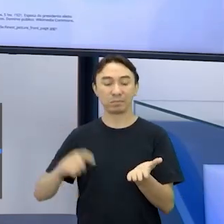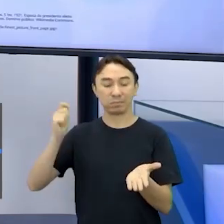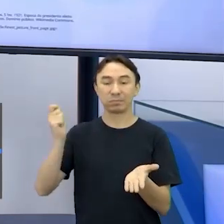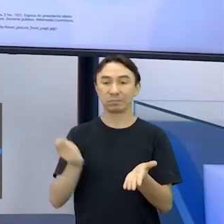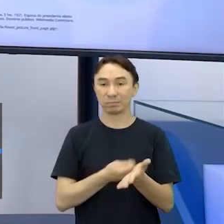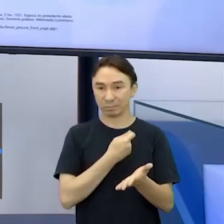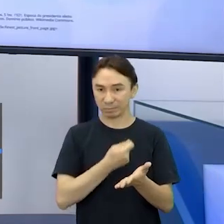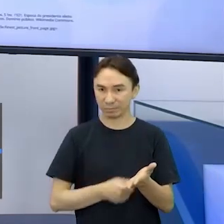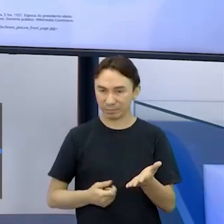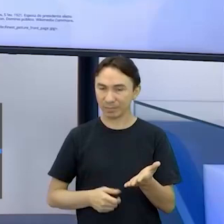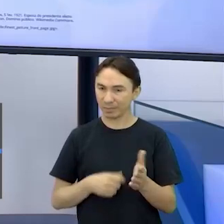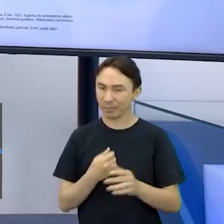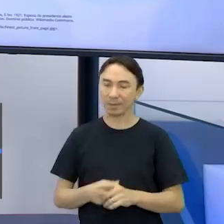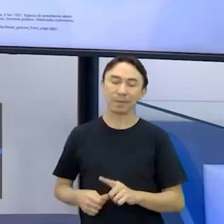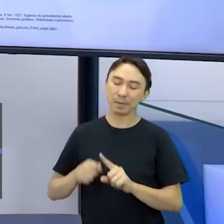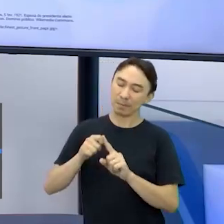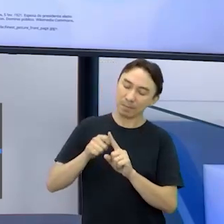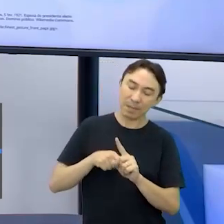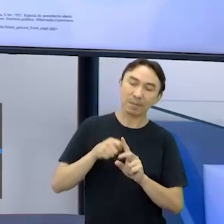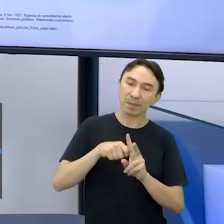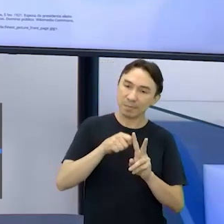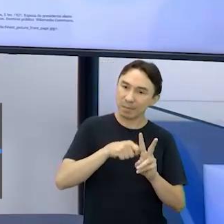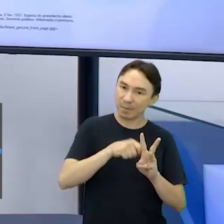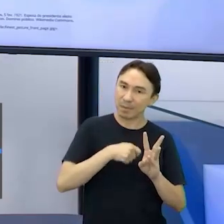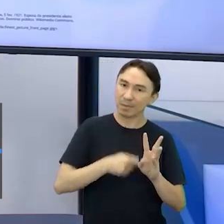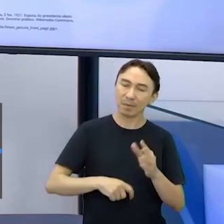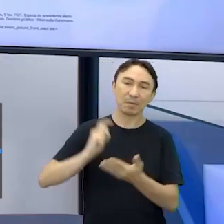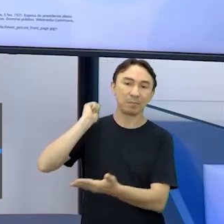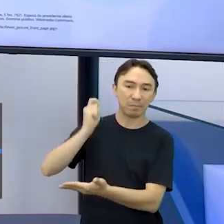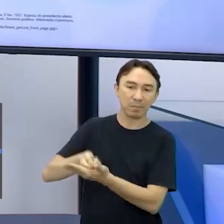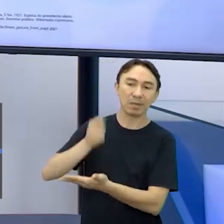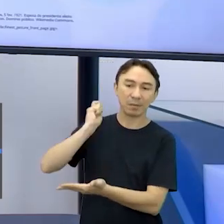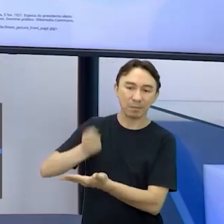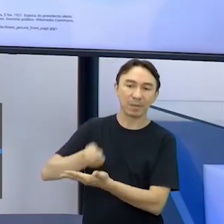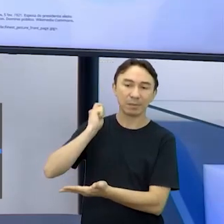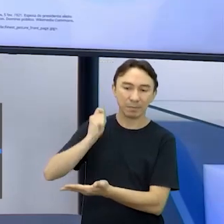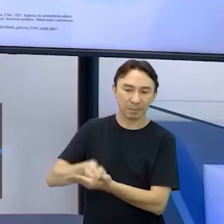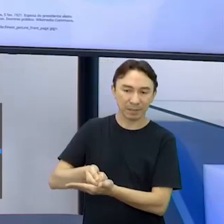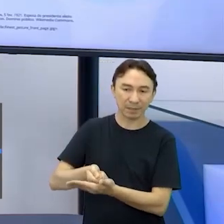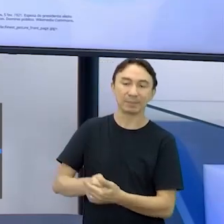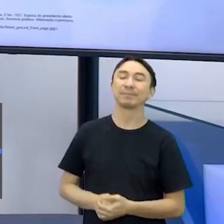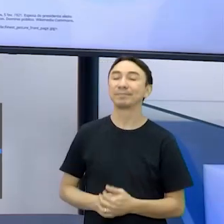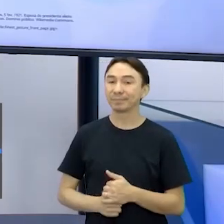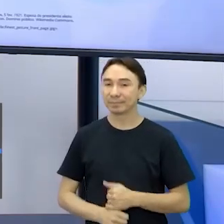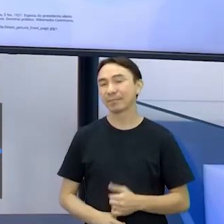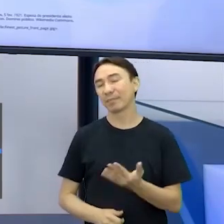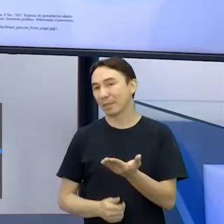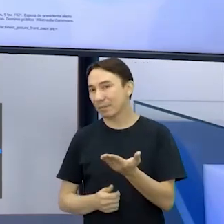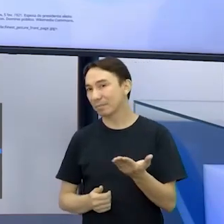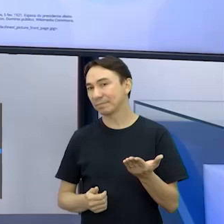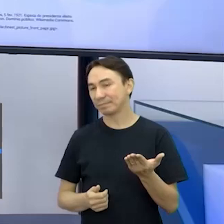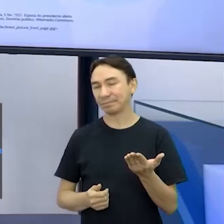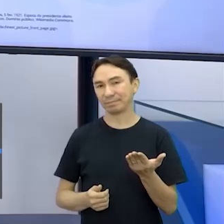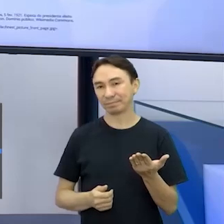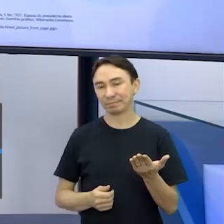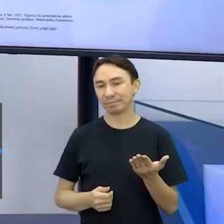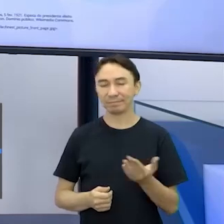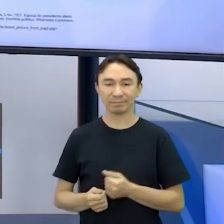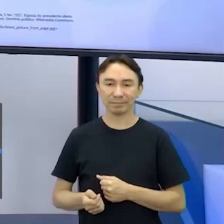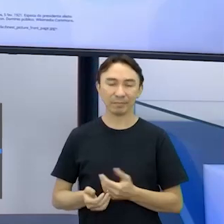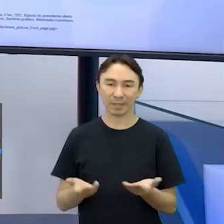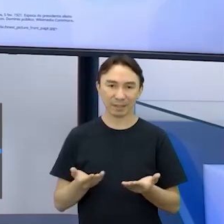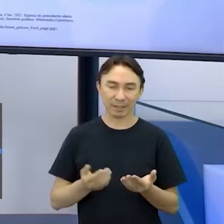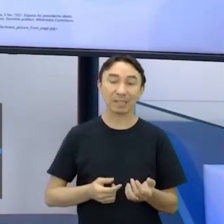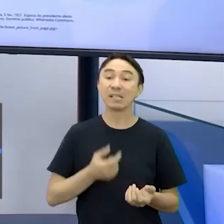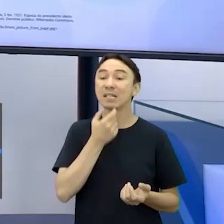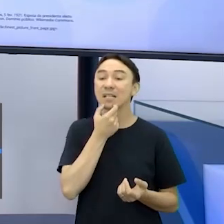ter acesso às notícias livres lá que circulam no jornal. Você tem muita informação, você principalmente que está aprendendo um pouquinho de